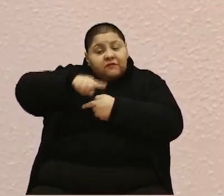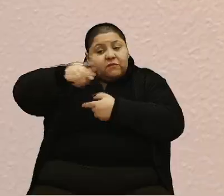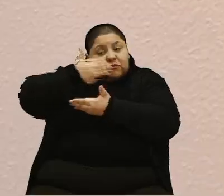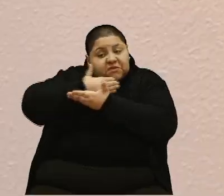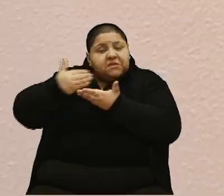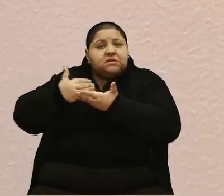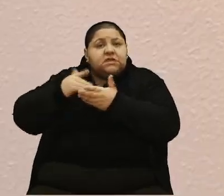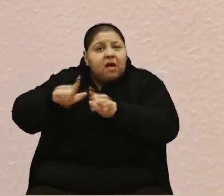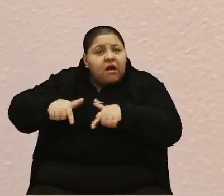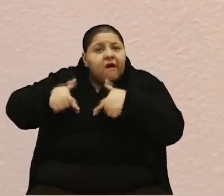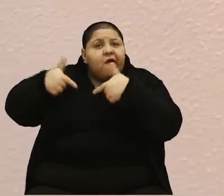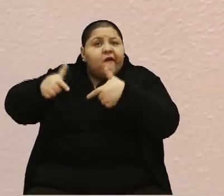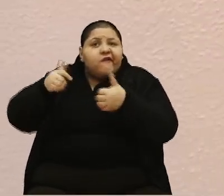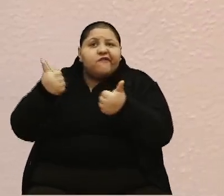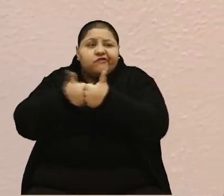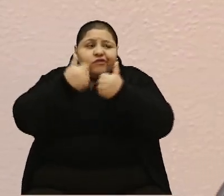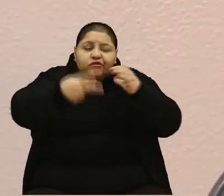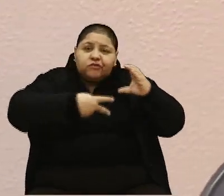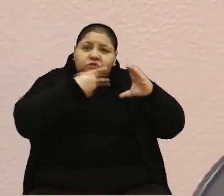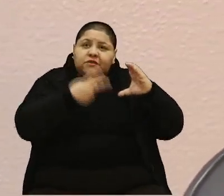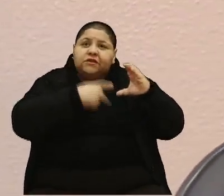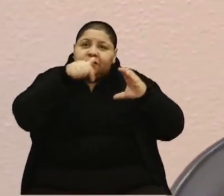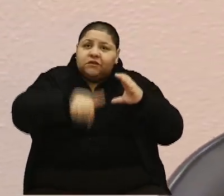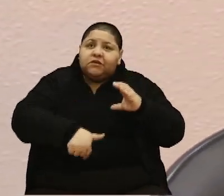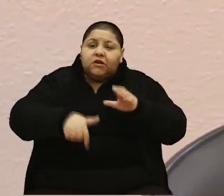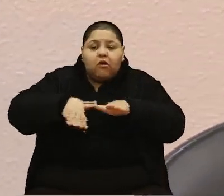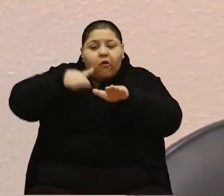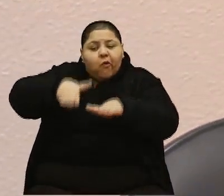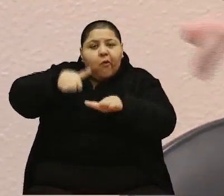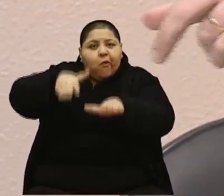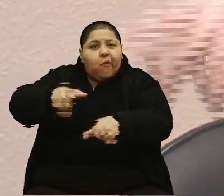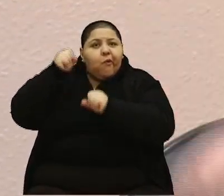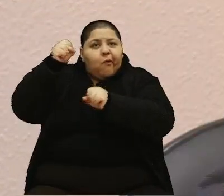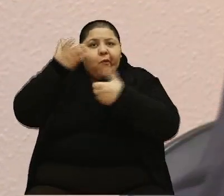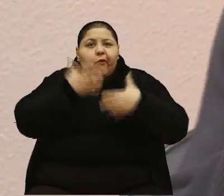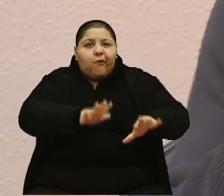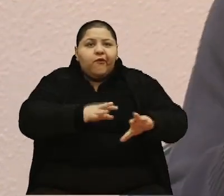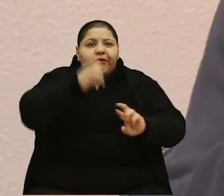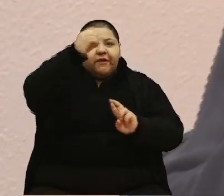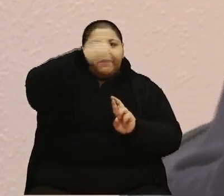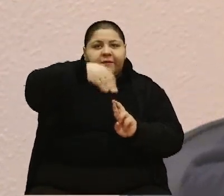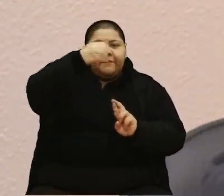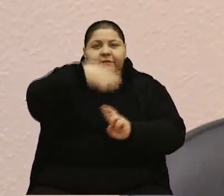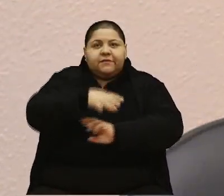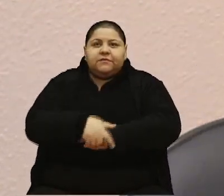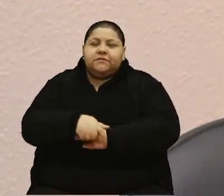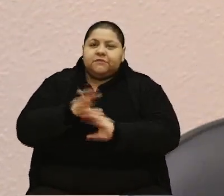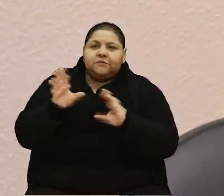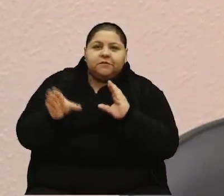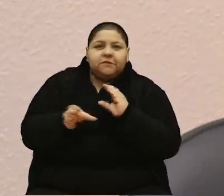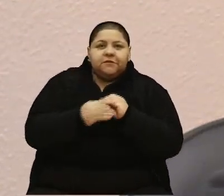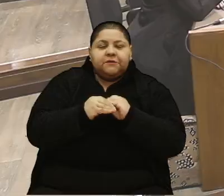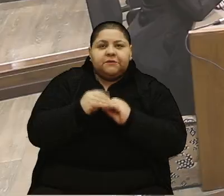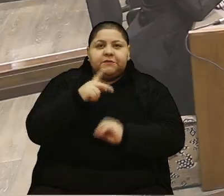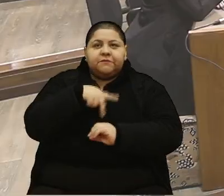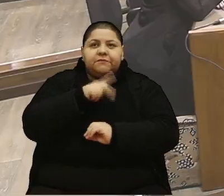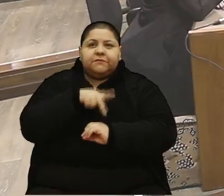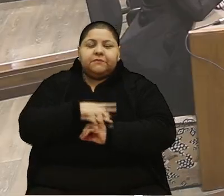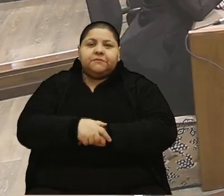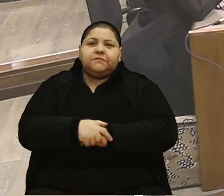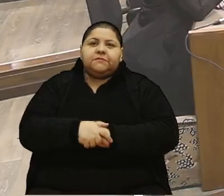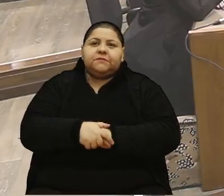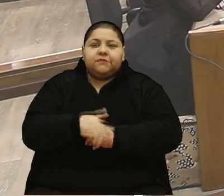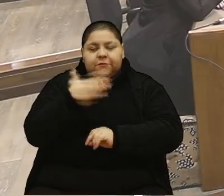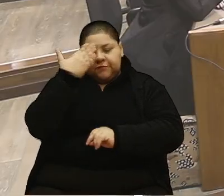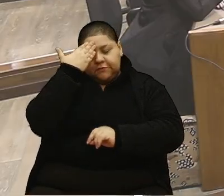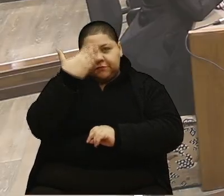encabeçar, através da Câmara de Vereadores, aqui um protesto contra a RGE. Sua parte, vereador Pedro Rodrigues. Obrigado,